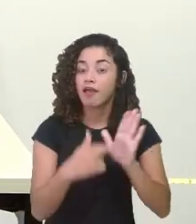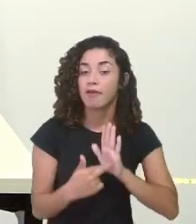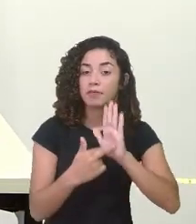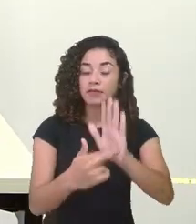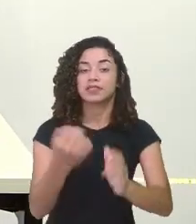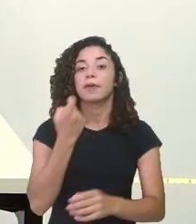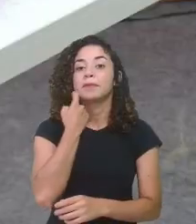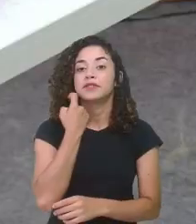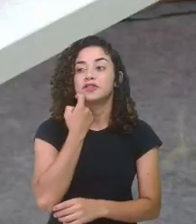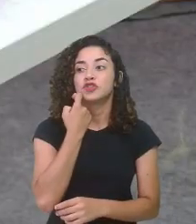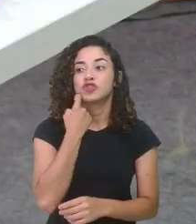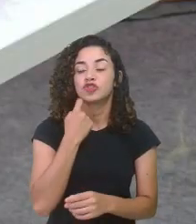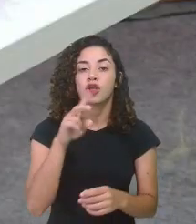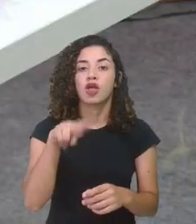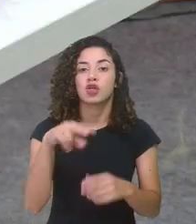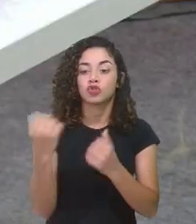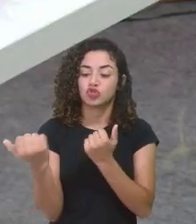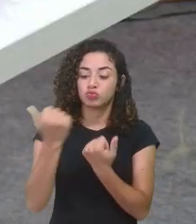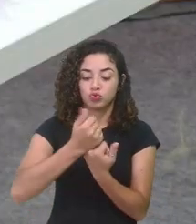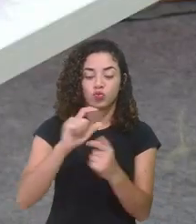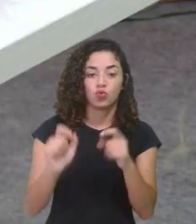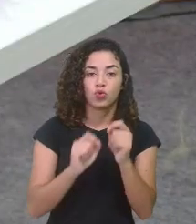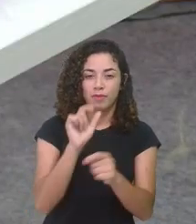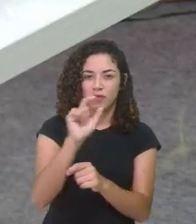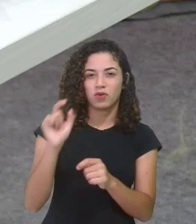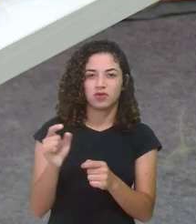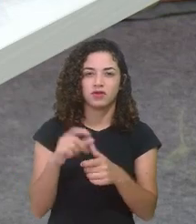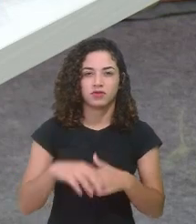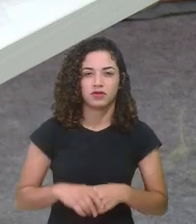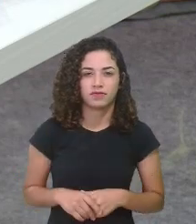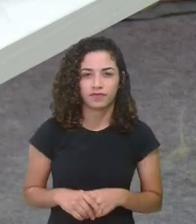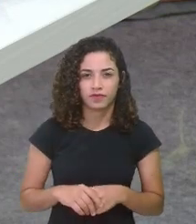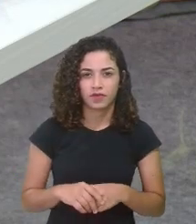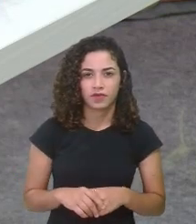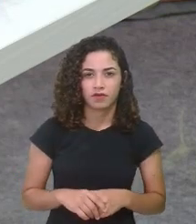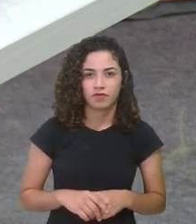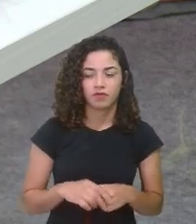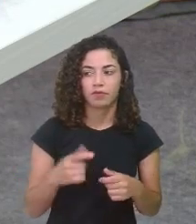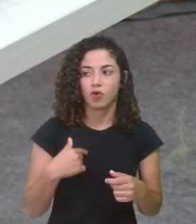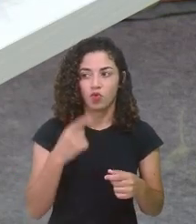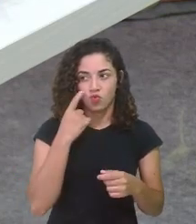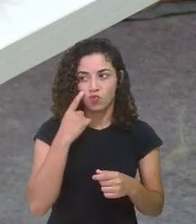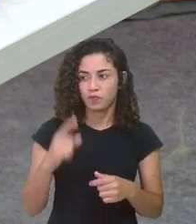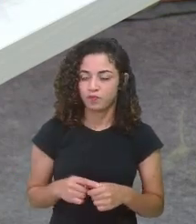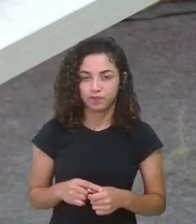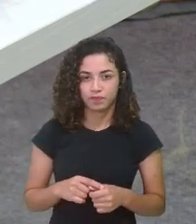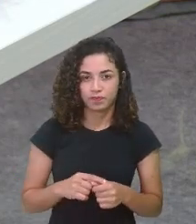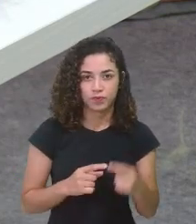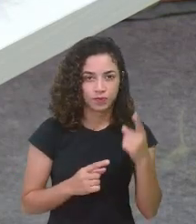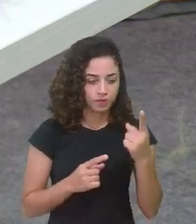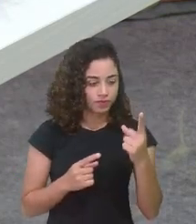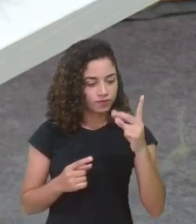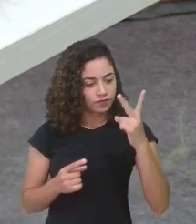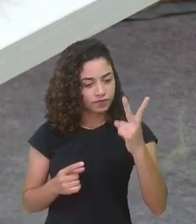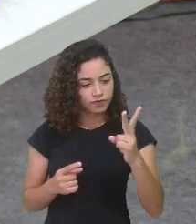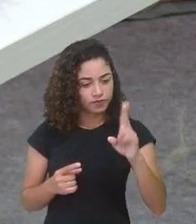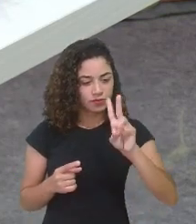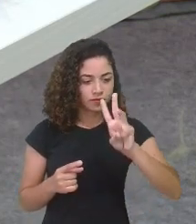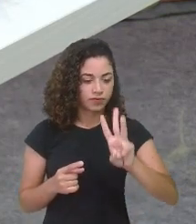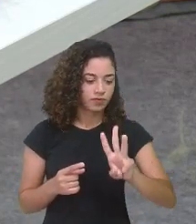os peixinhos, substituir os peixinhos por pompons, tá? Vou pegar só pompons. Então, 1,